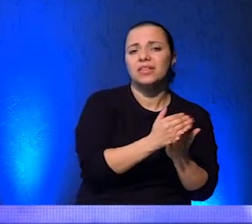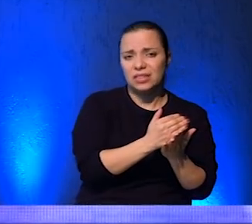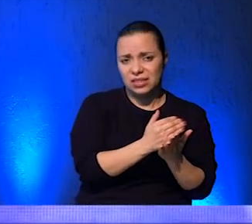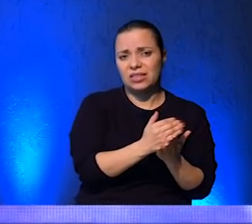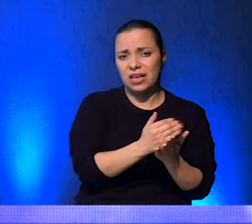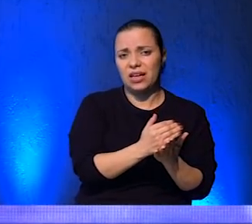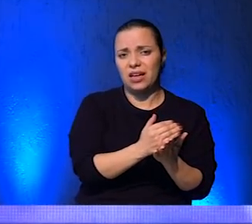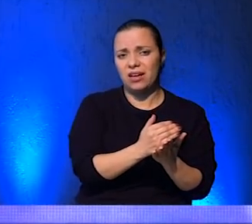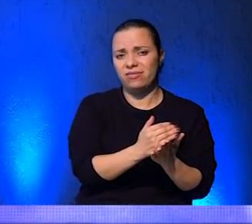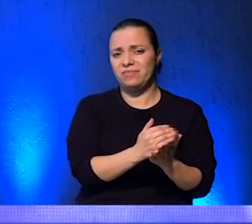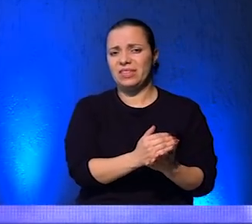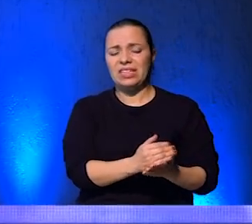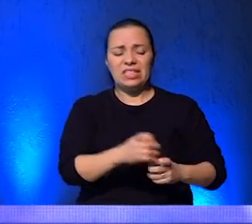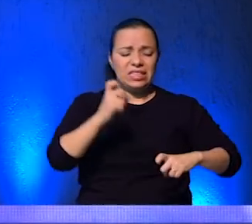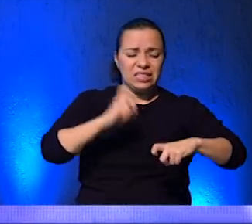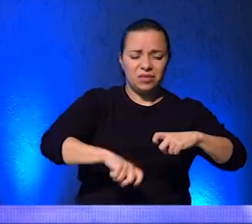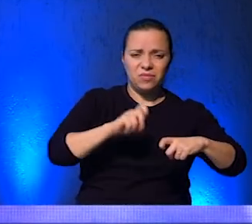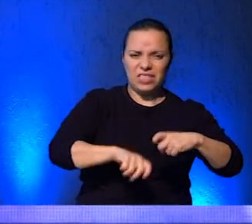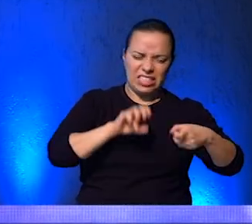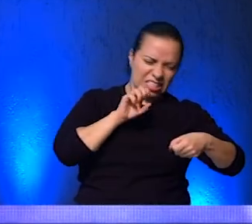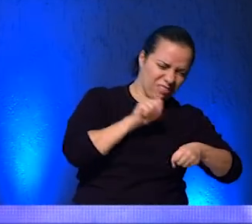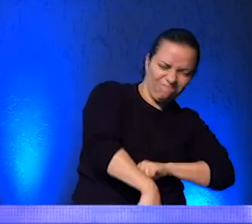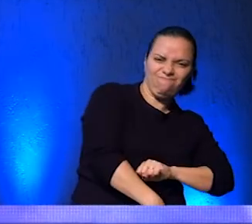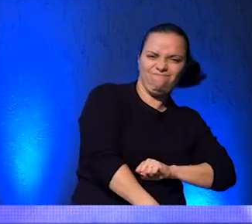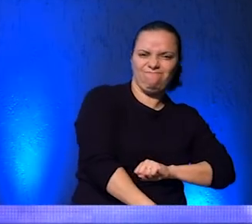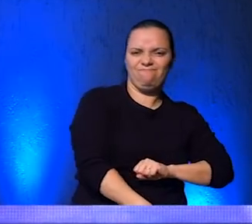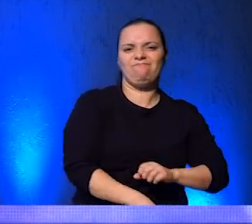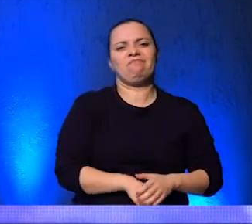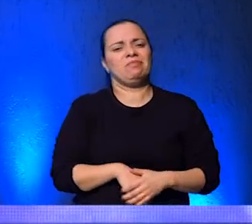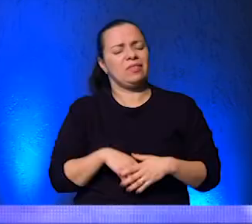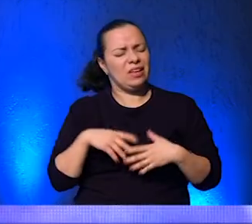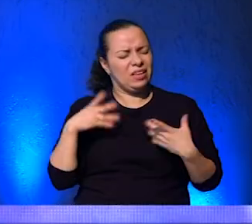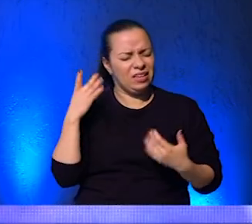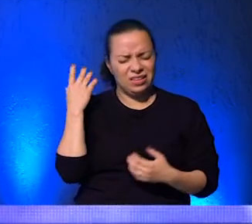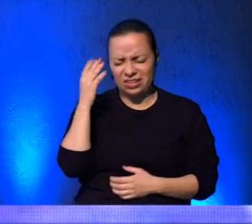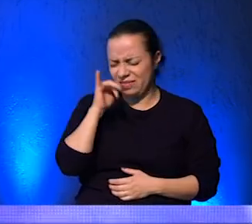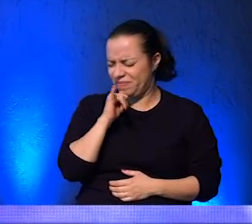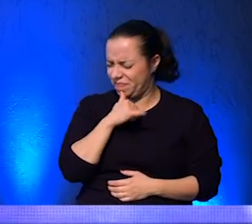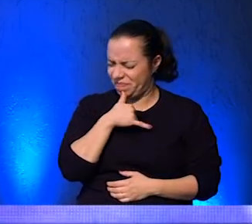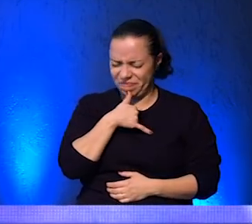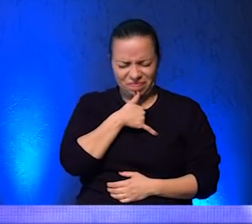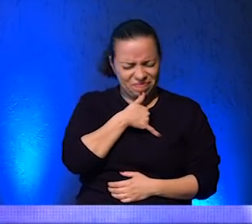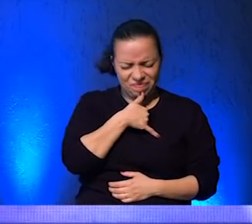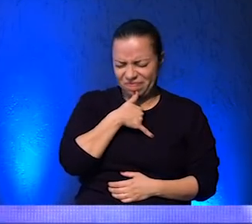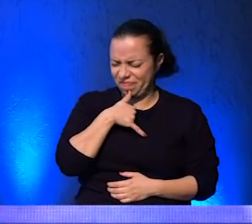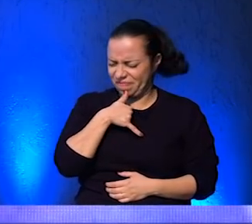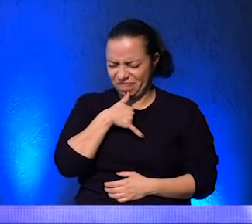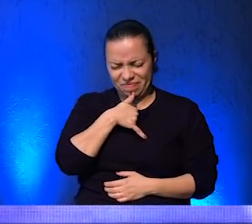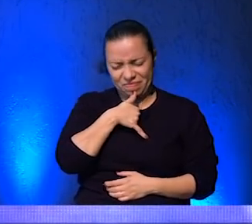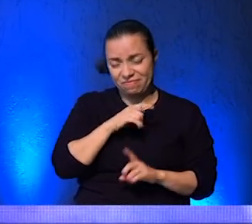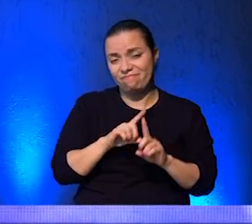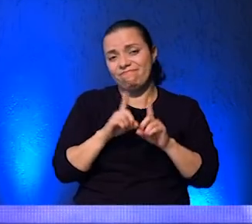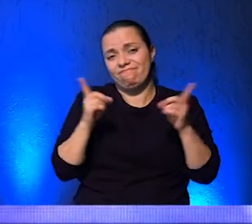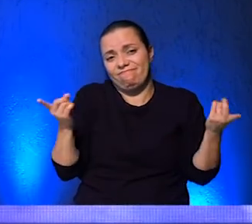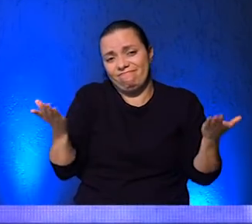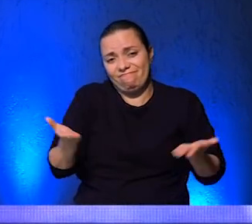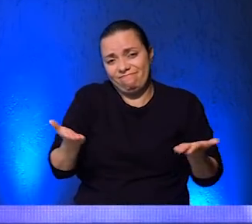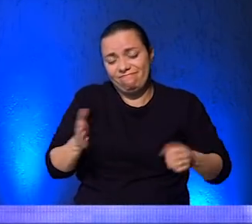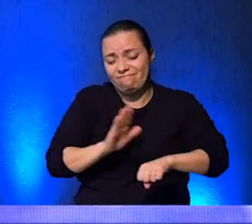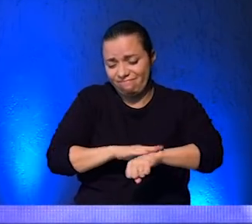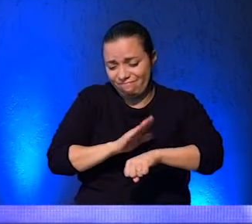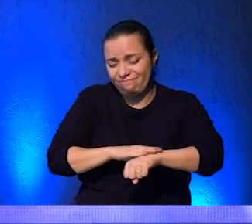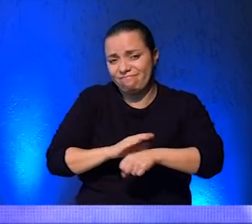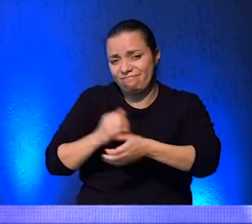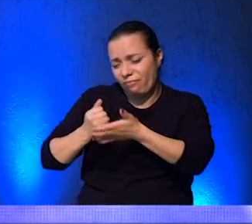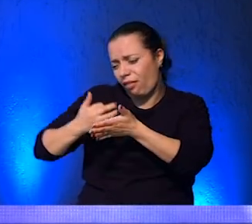as mulheres estupradas a coisa mais terrível e era nessa época que aconteceu